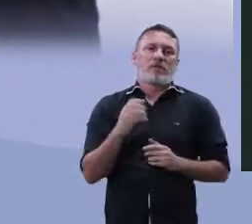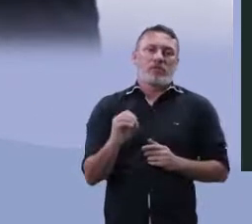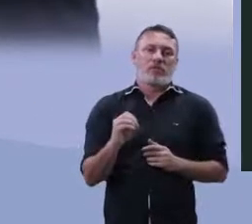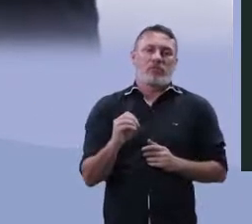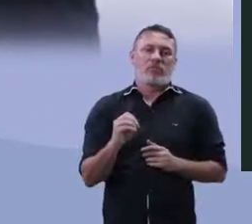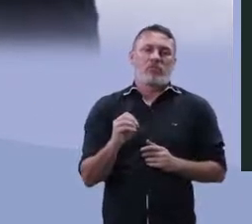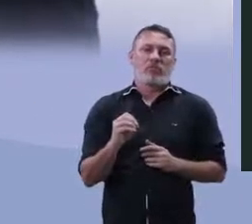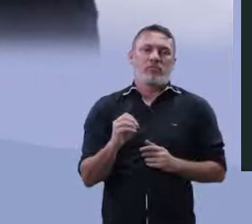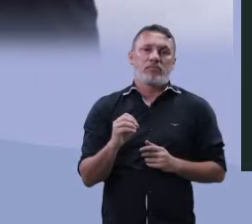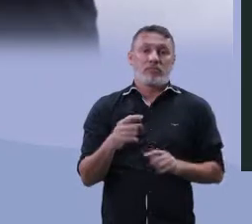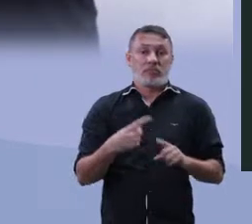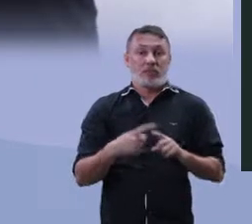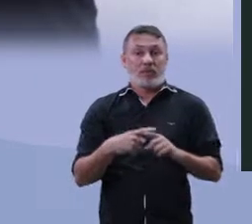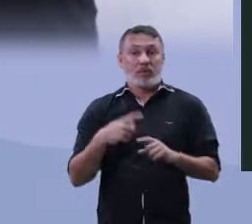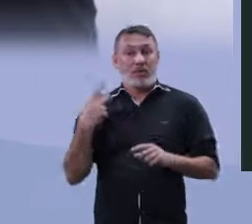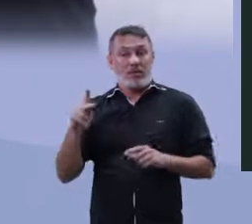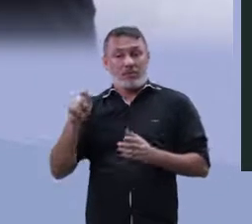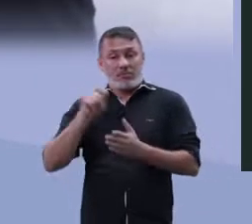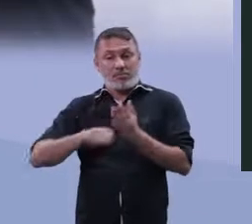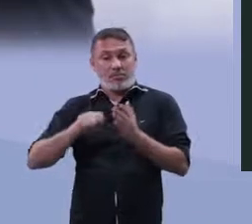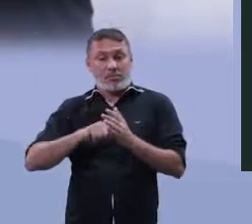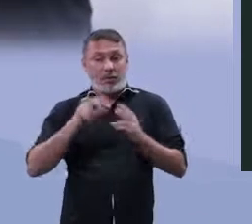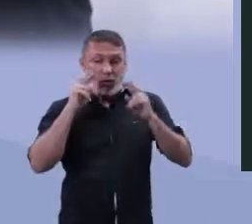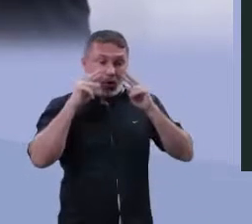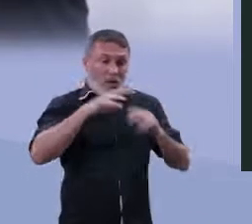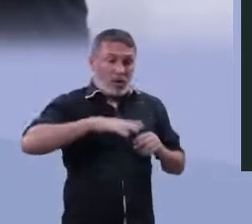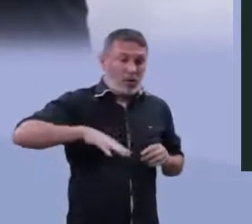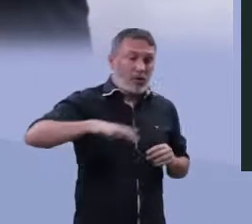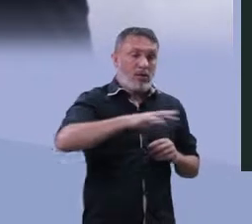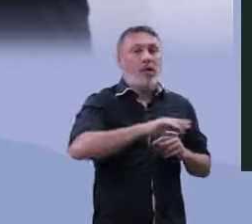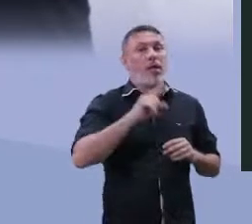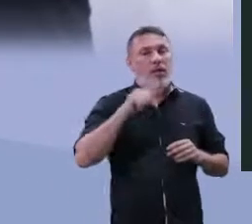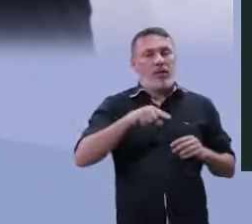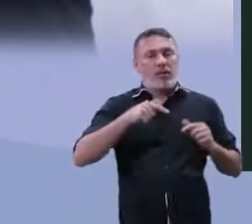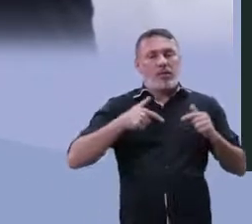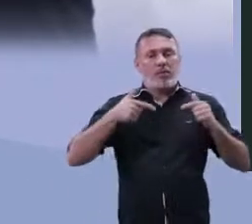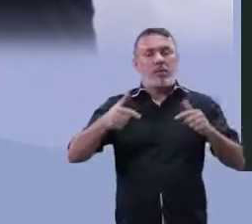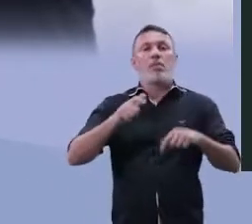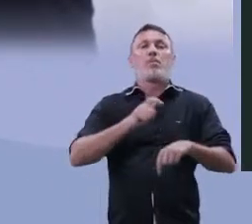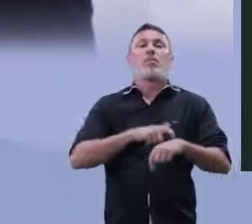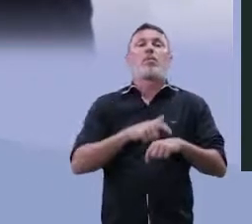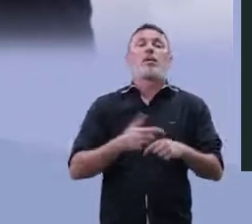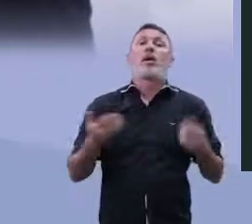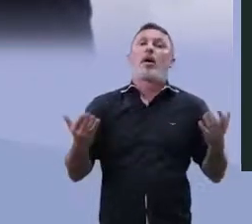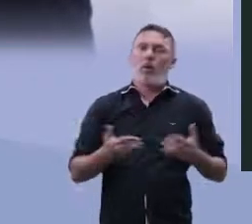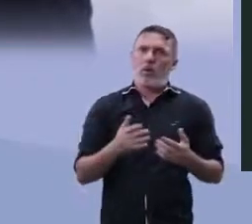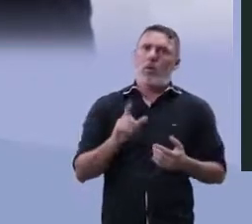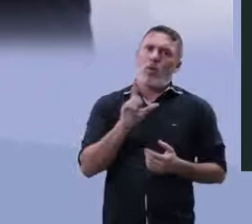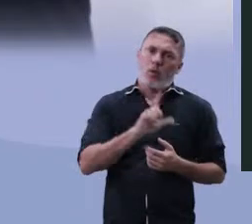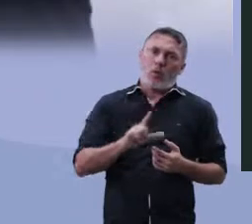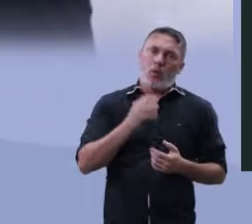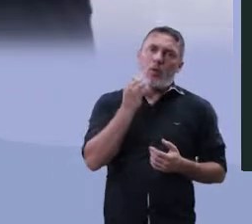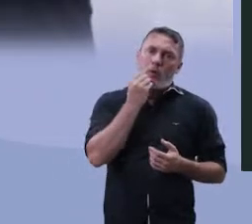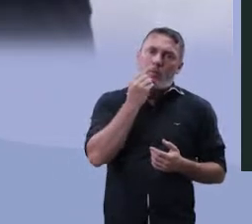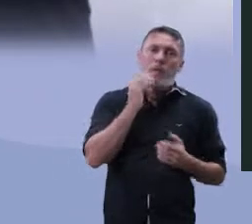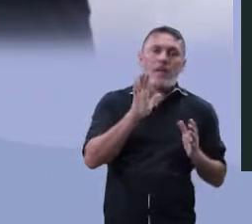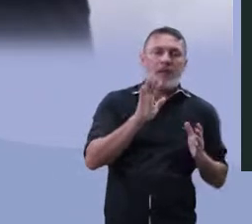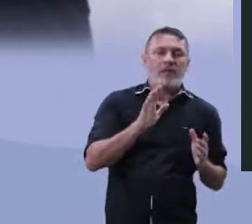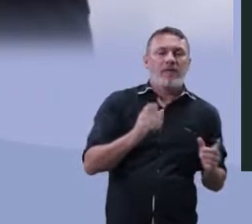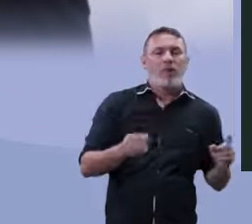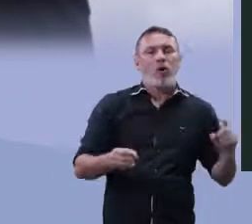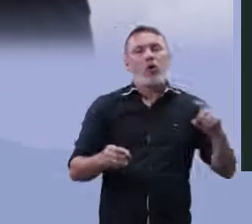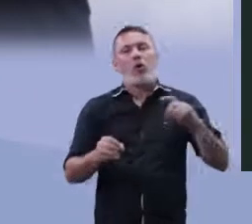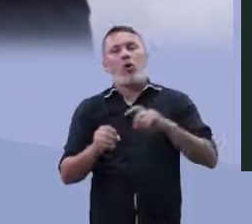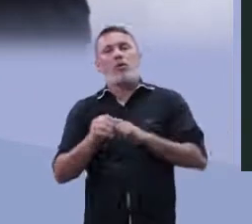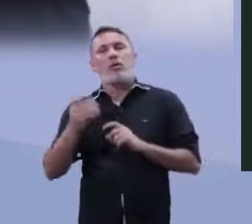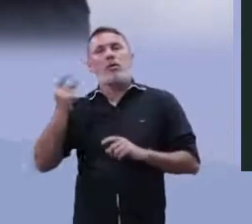XX. Então, o olhar do Buarque de Holanda é um olhar que trabalha com a contemporaneidade dele, obviamente,